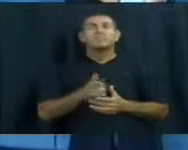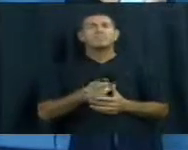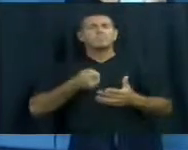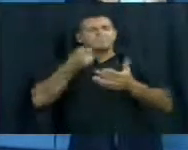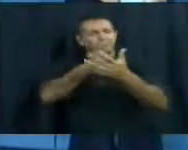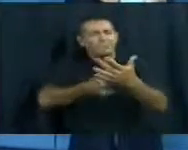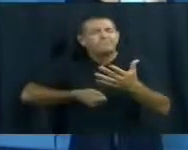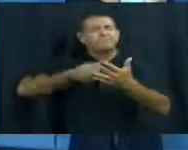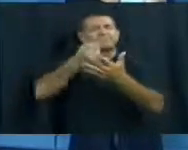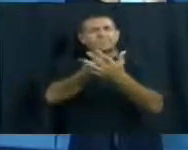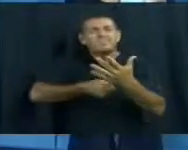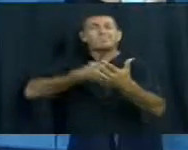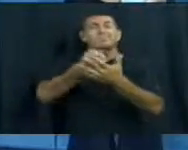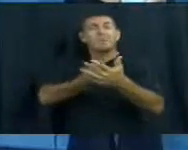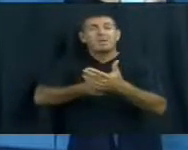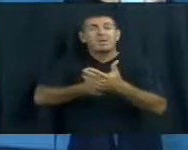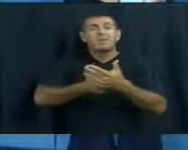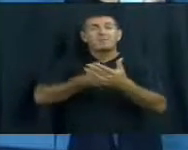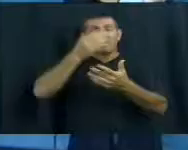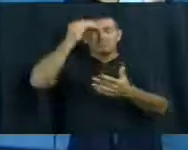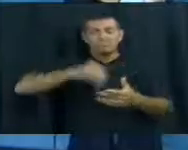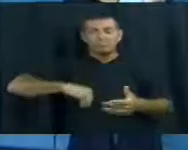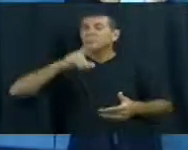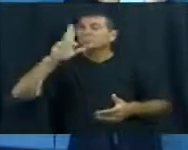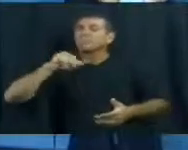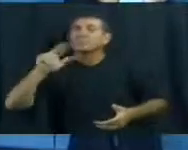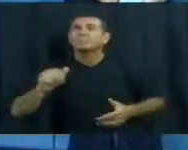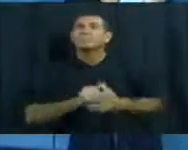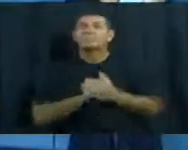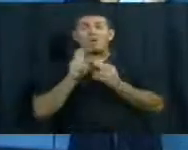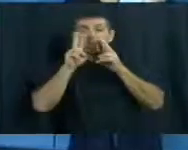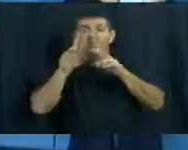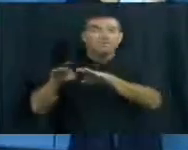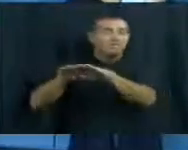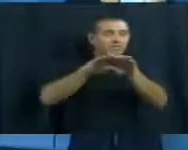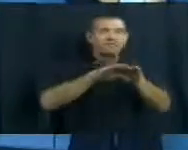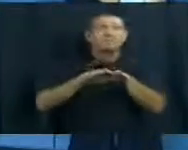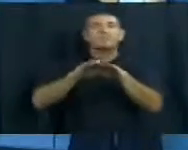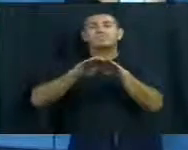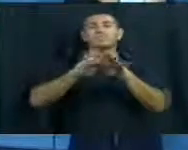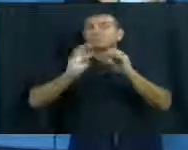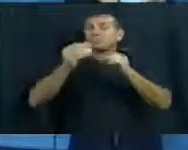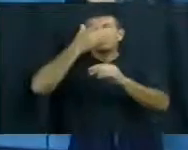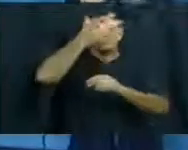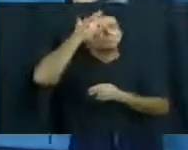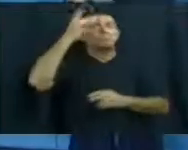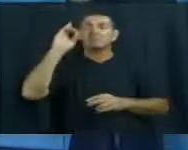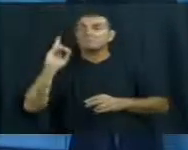Lutaram para que as pessoas sejam olhadas como iguais, tá? Quero agradecer.